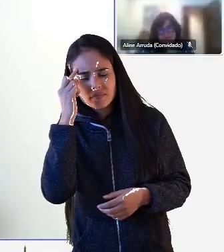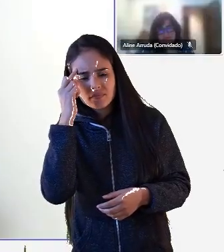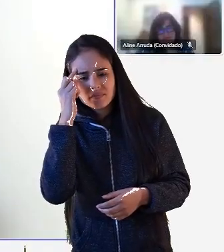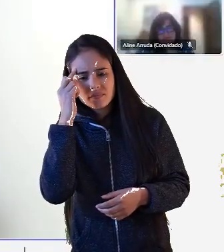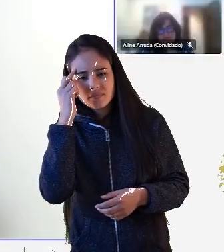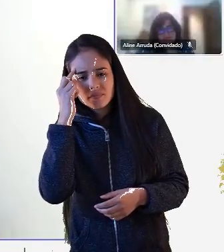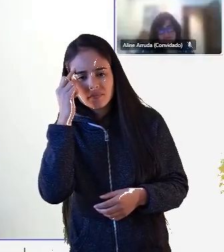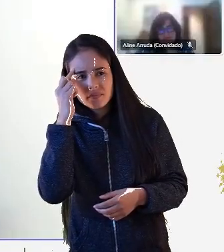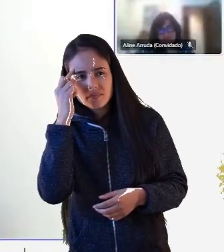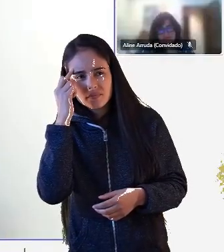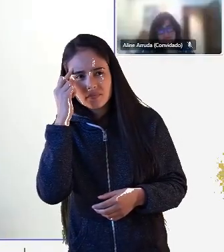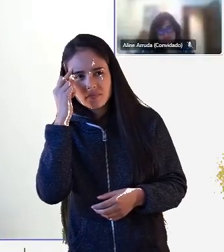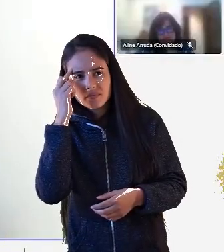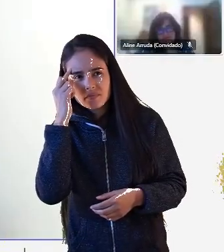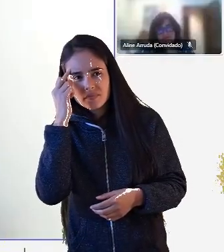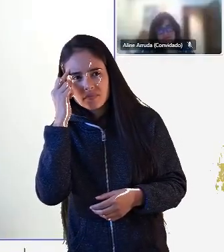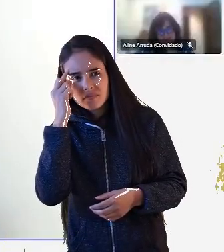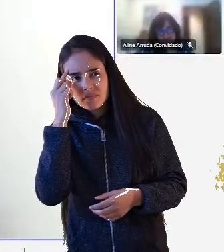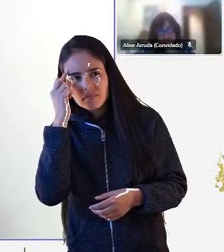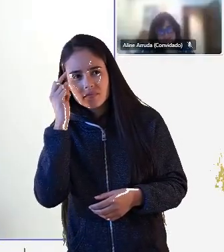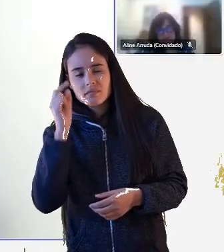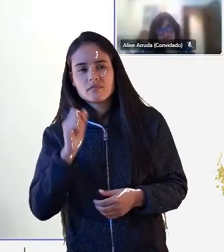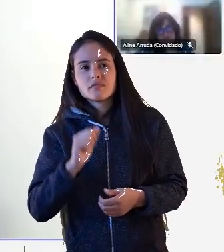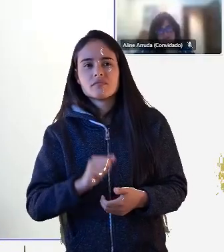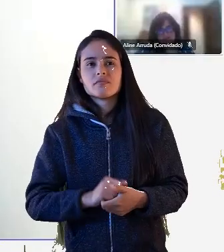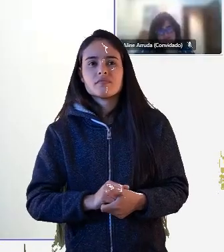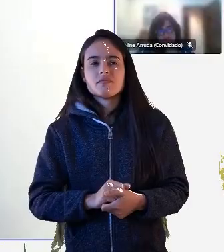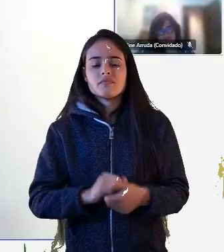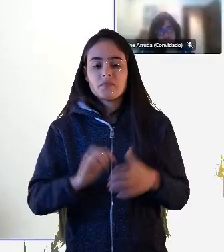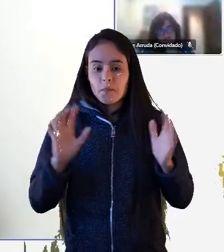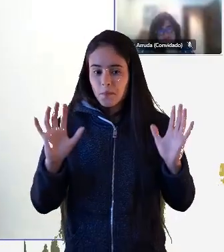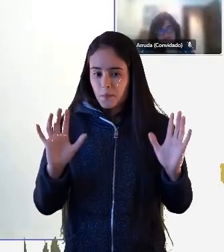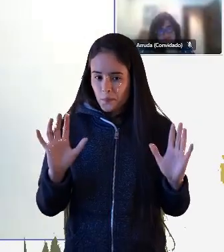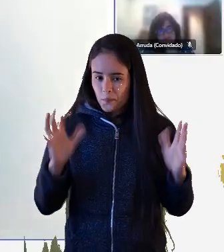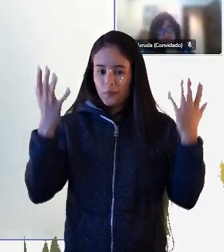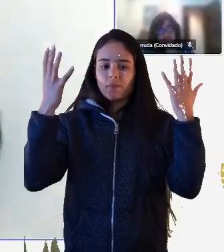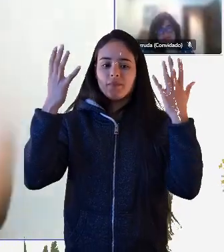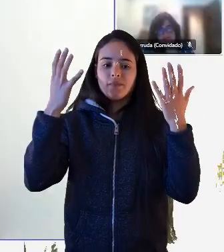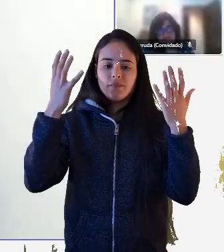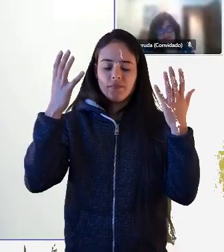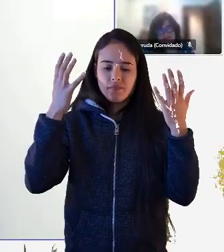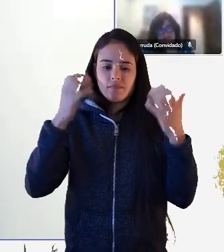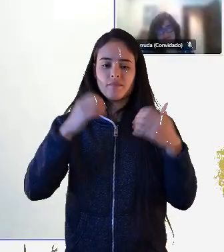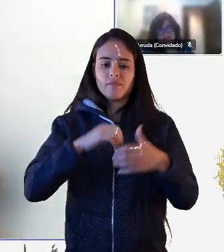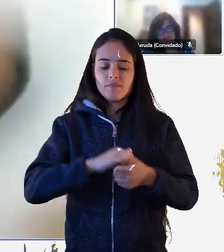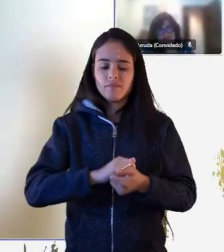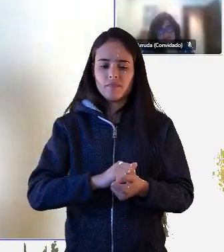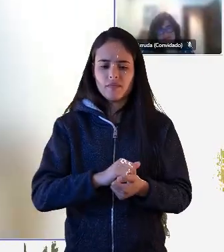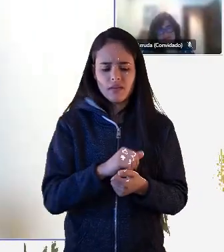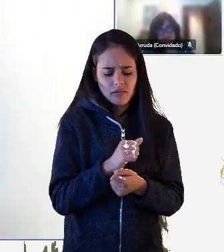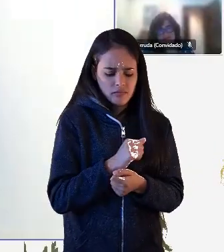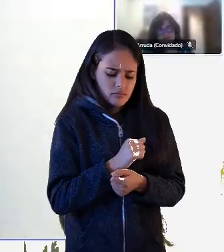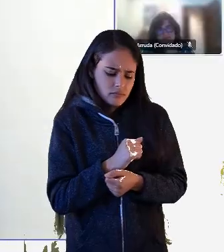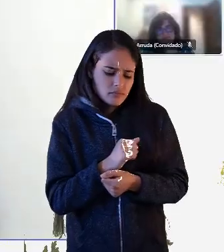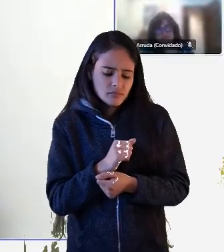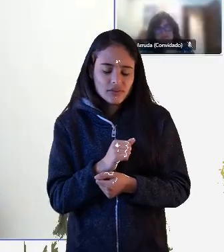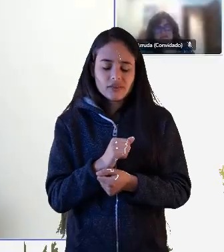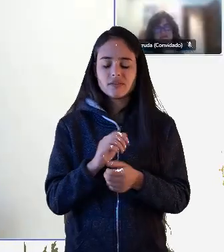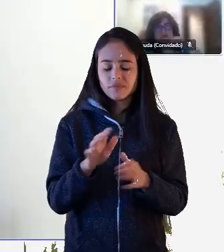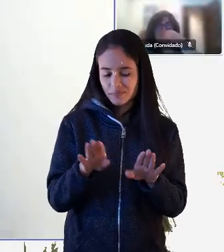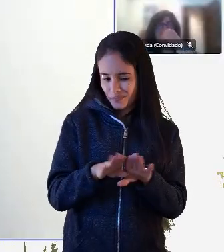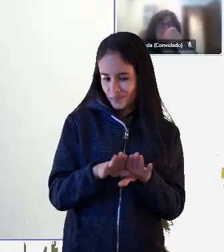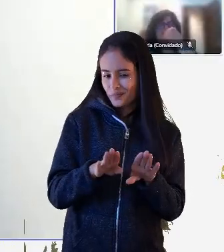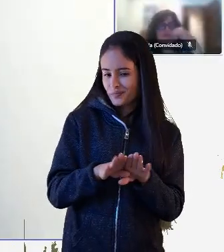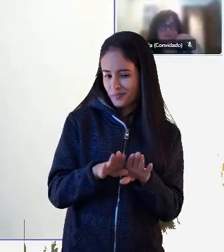mulheres todas conversando sobre a sua aventura no mundo, sobre as suas dificuldades e buscando caminho em conjunto, buscando uma relação